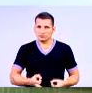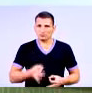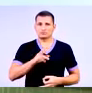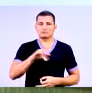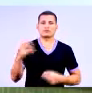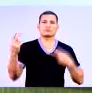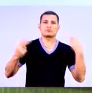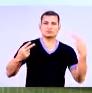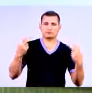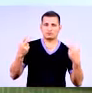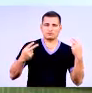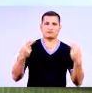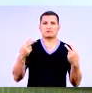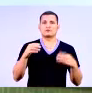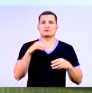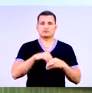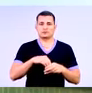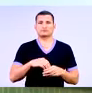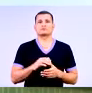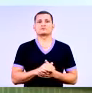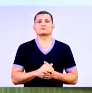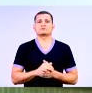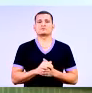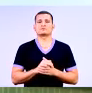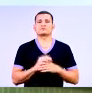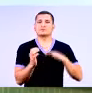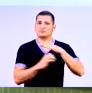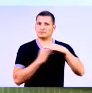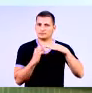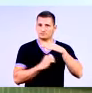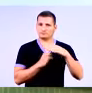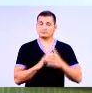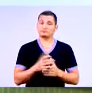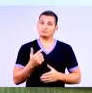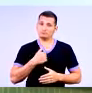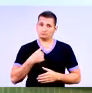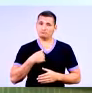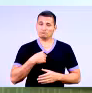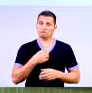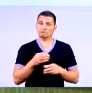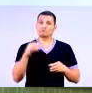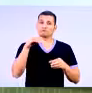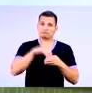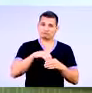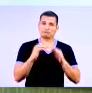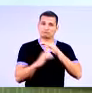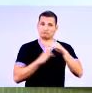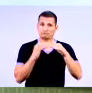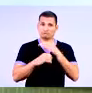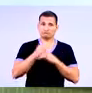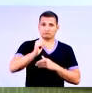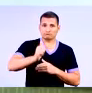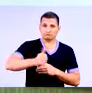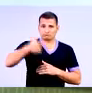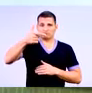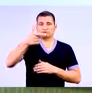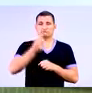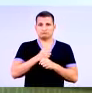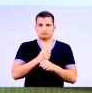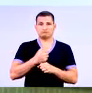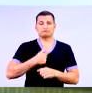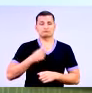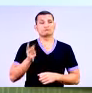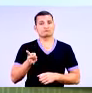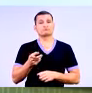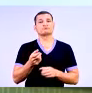observado na empresa. Eu faço parte de uma empresa há 12 anos. 12 anos eu estou na mesma empresa. Já